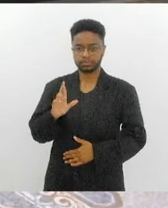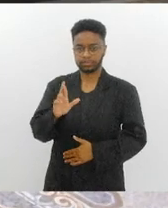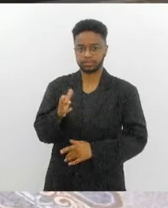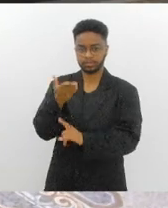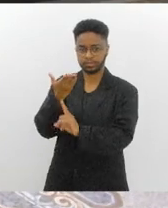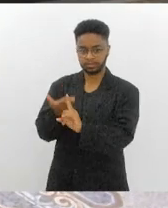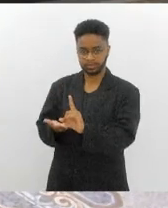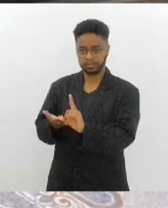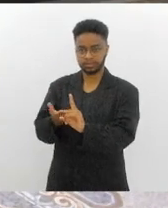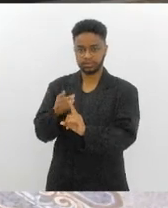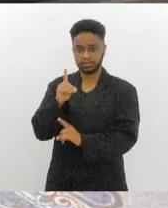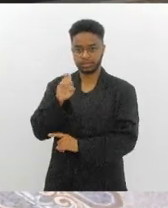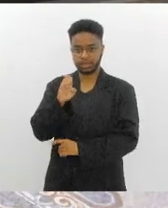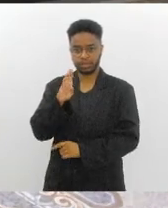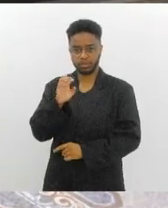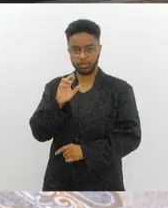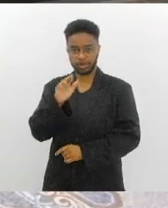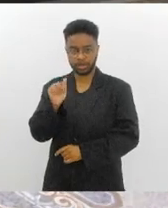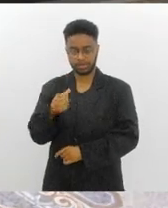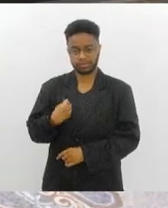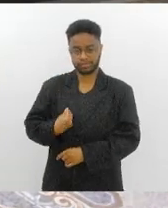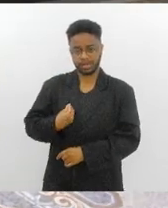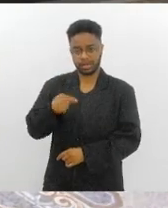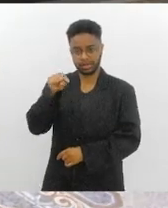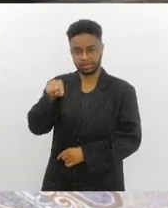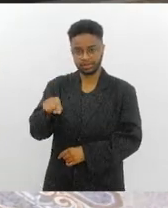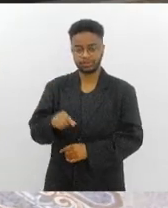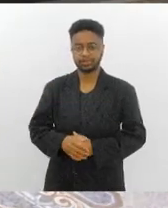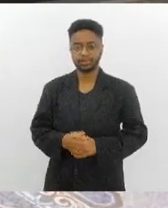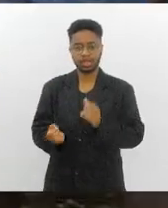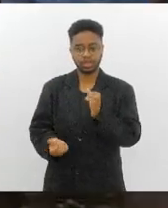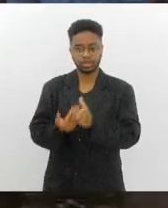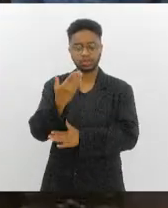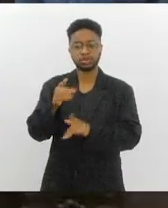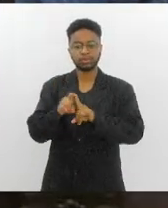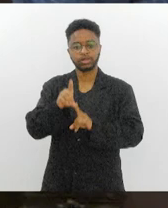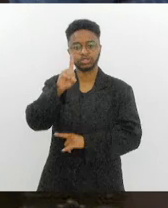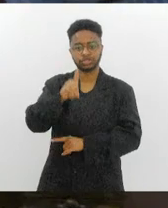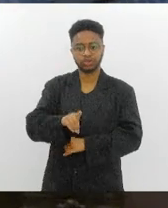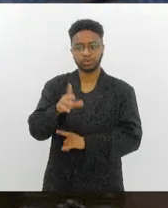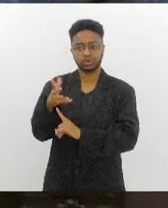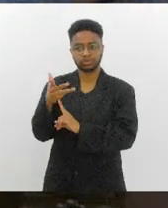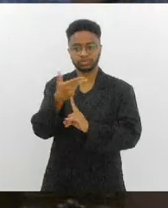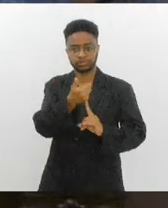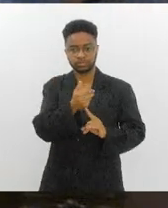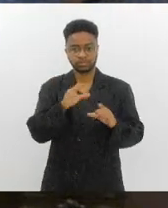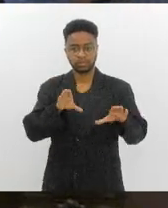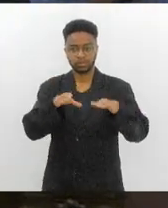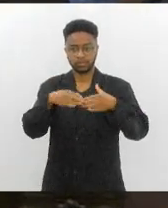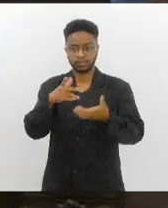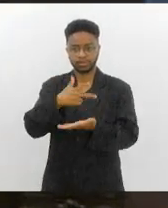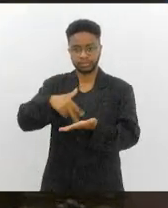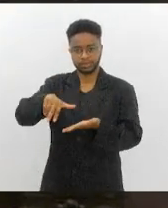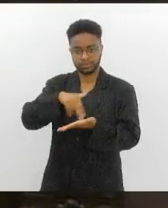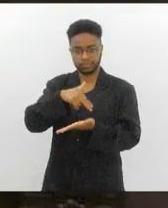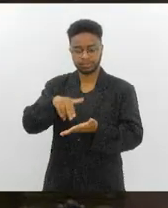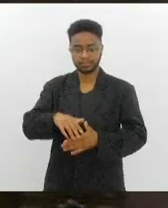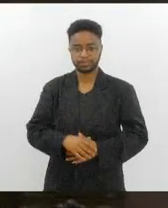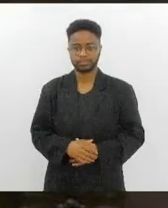aqui, Débora Coke, criadora, diretora artística da Companhia de Dança Débora